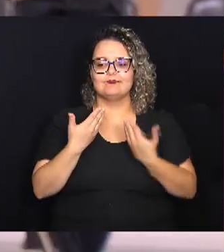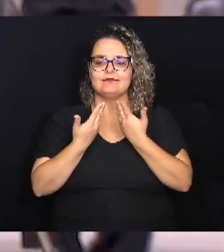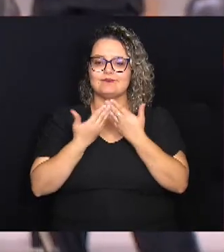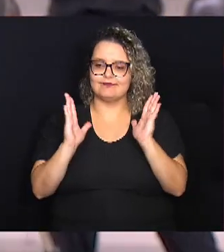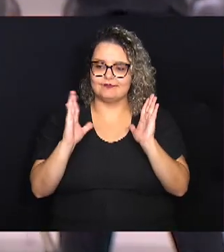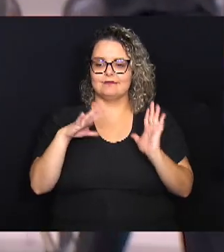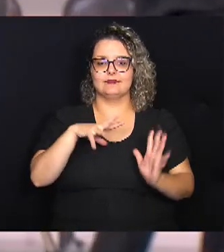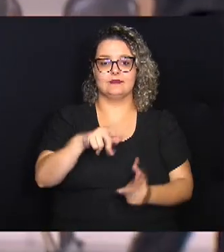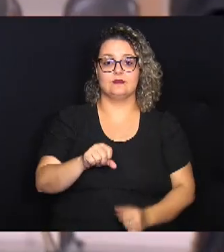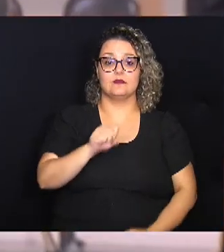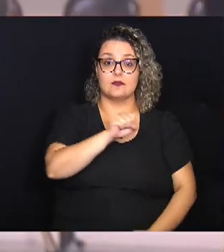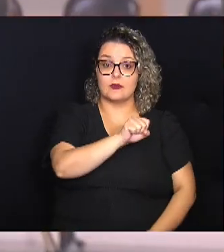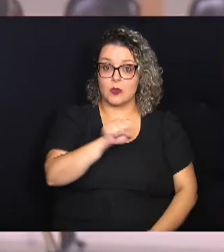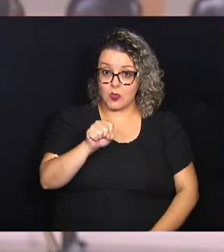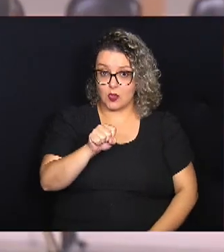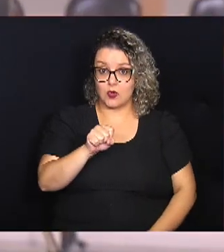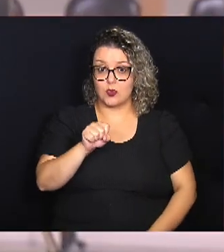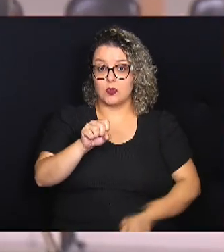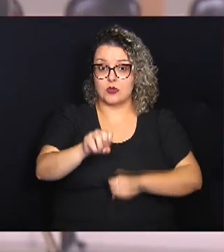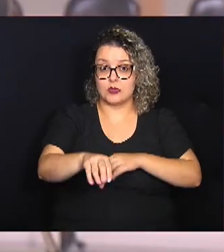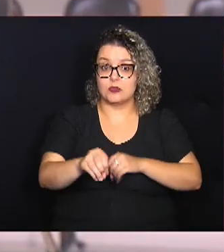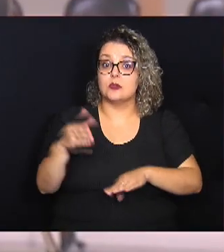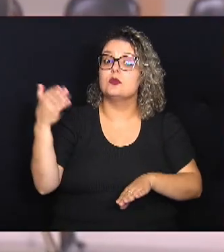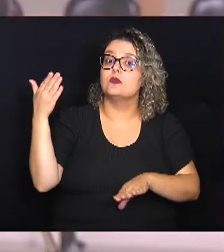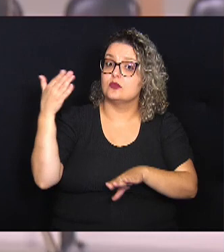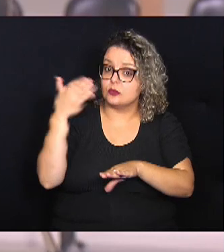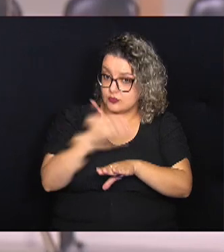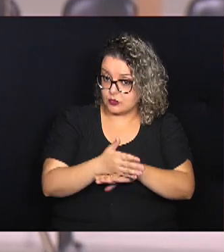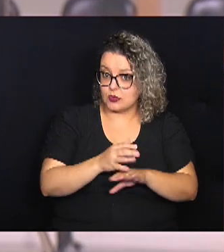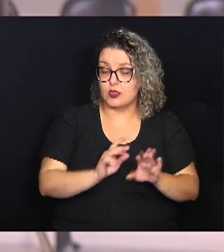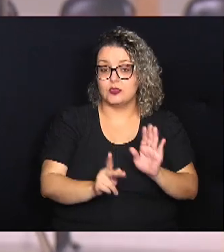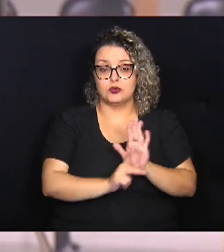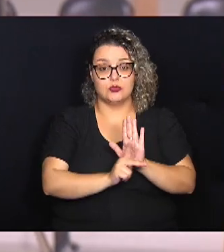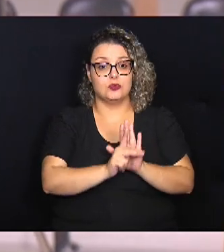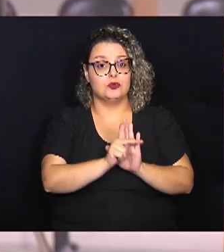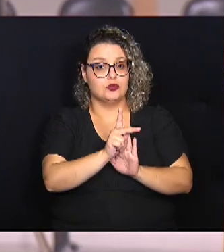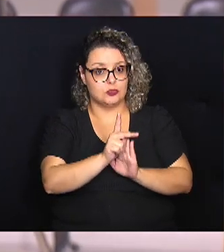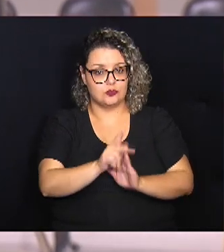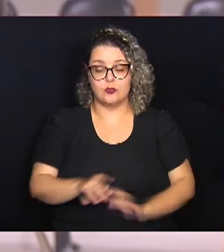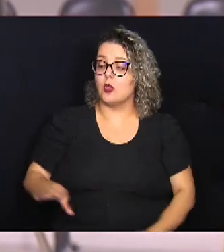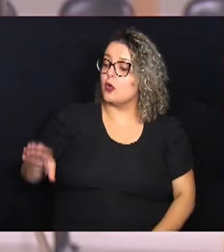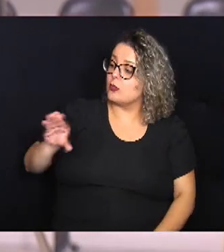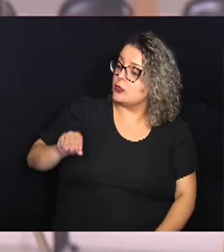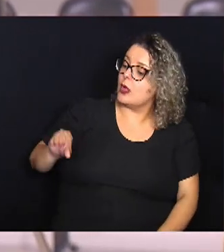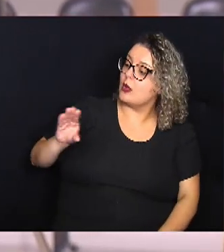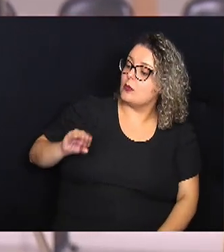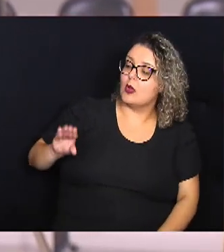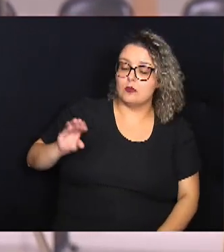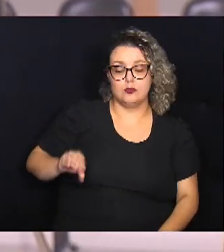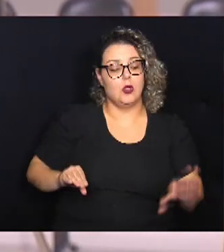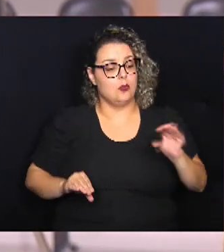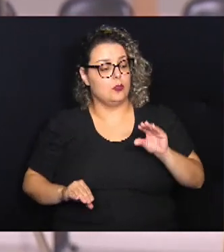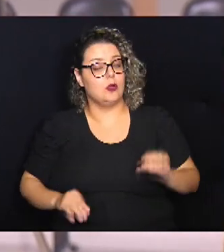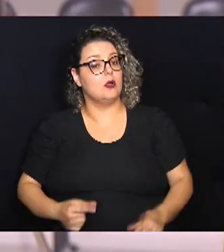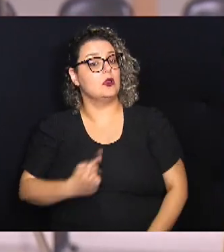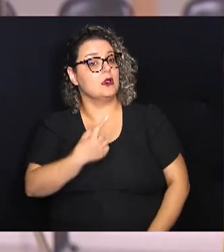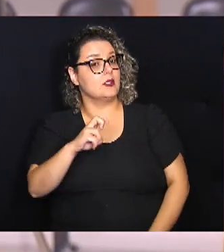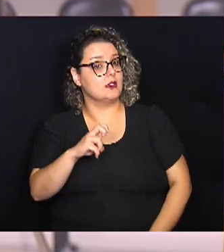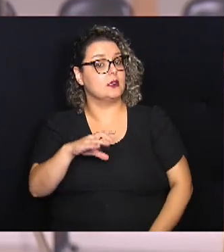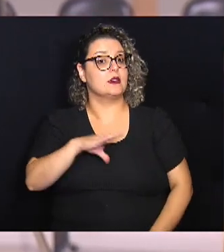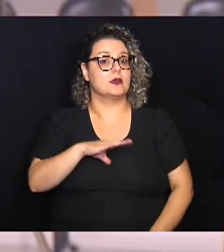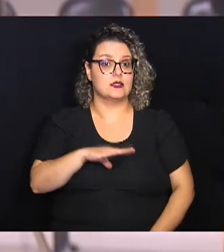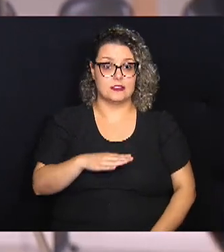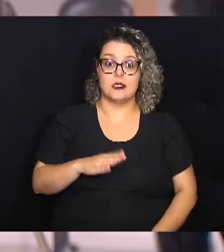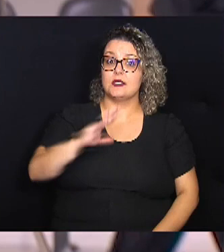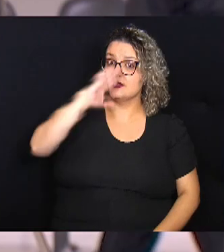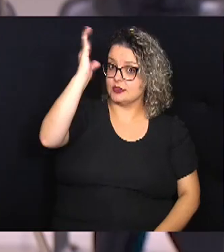mundo. 88 educadores participam do projeto de fantoches que já foi realizado em 15 cidades